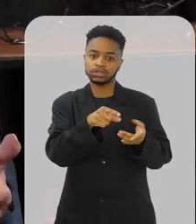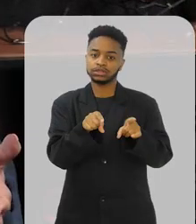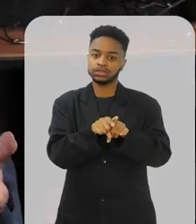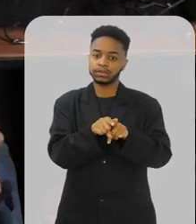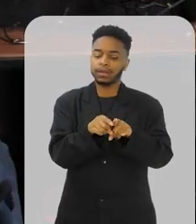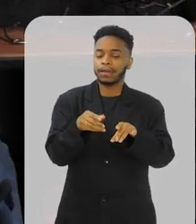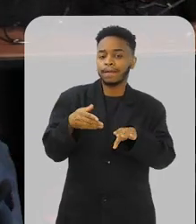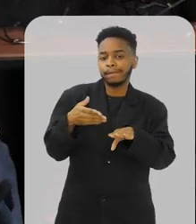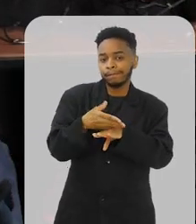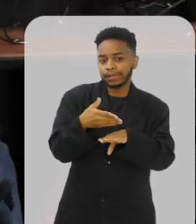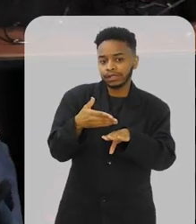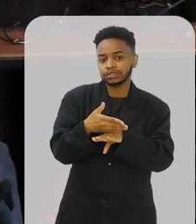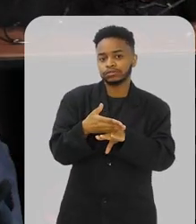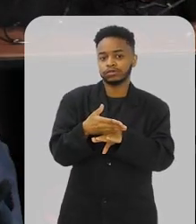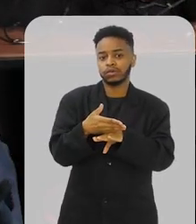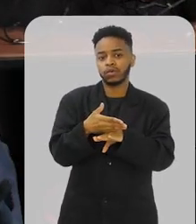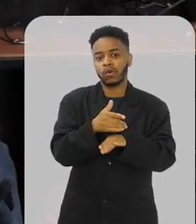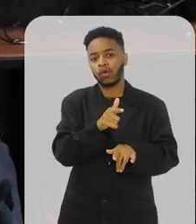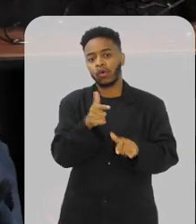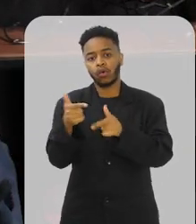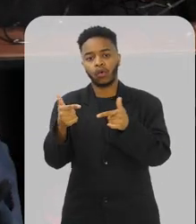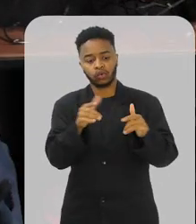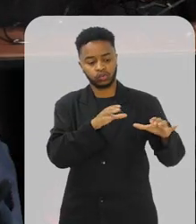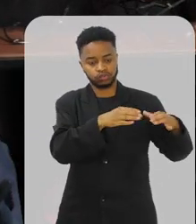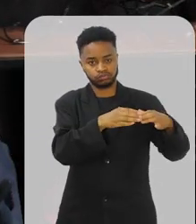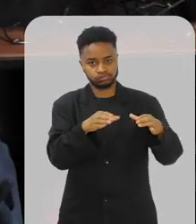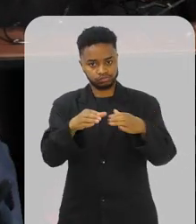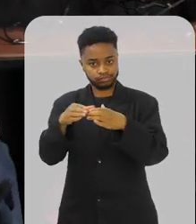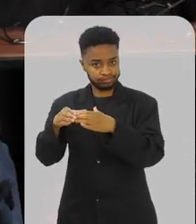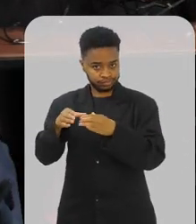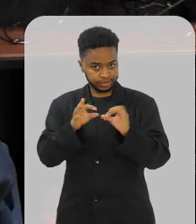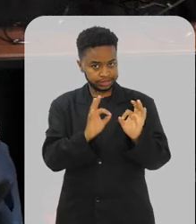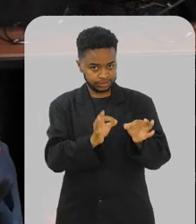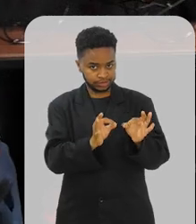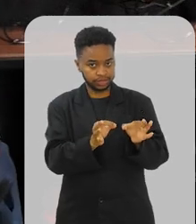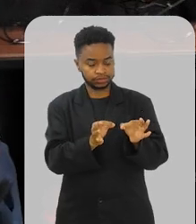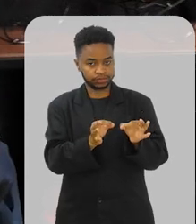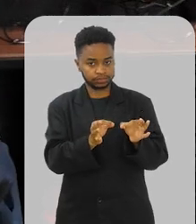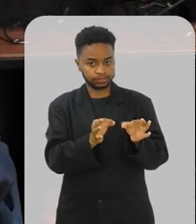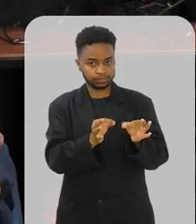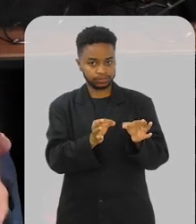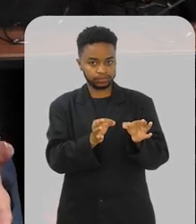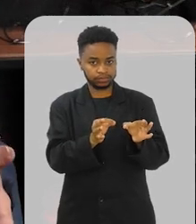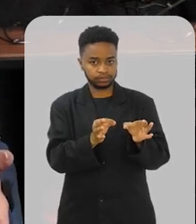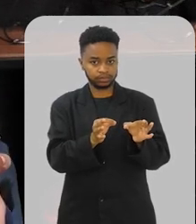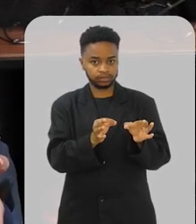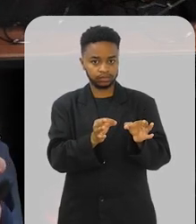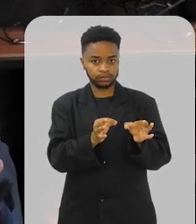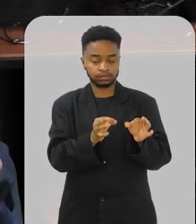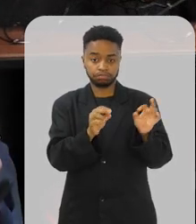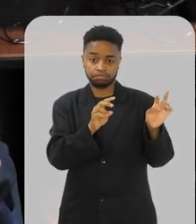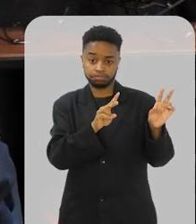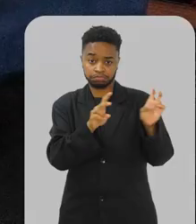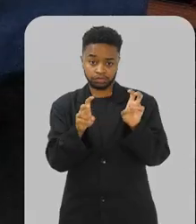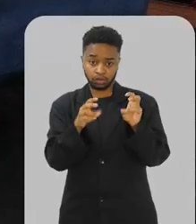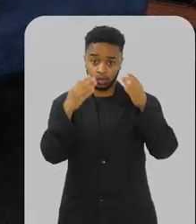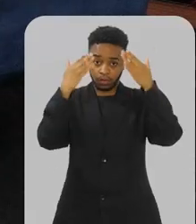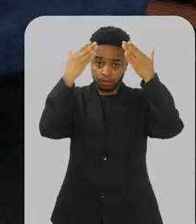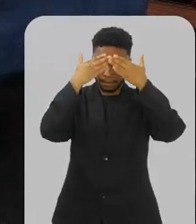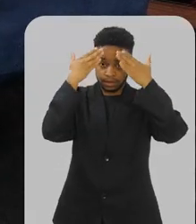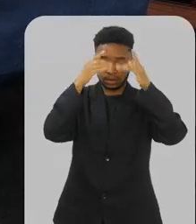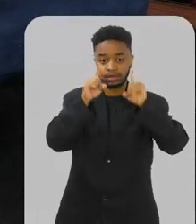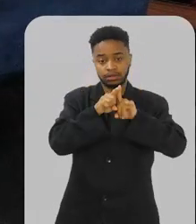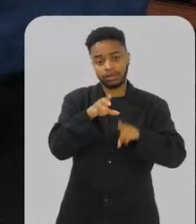participar, ou foi convidada a participar de outros grupos não só com o assunto da Umbanda, mas